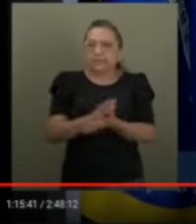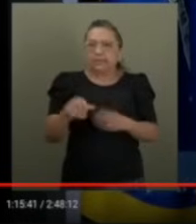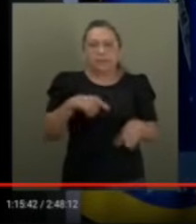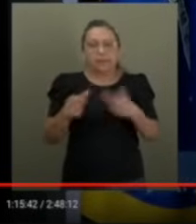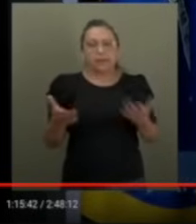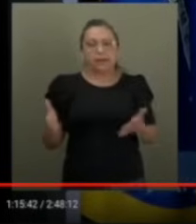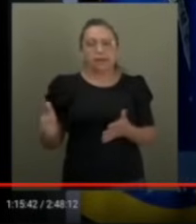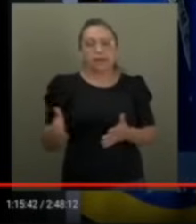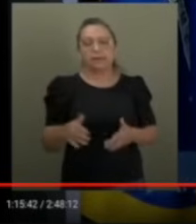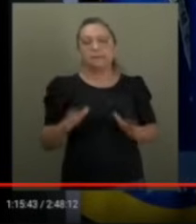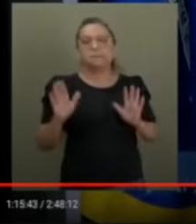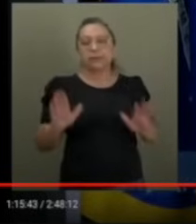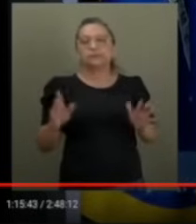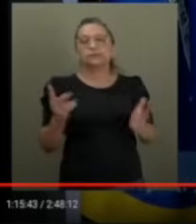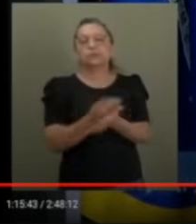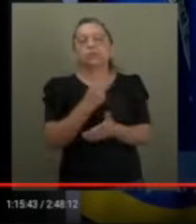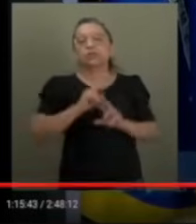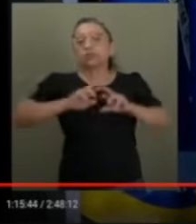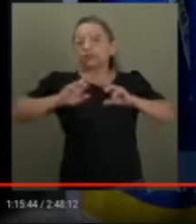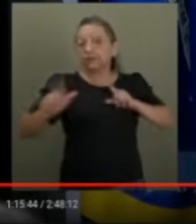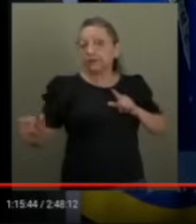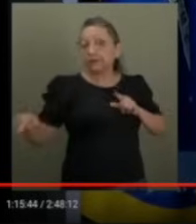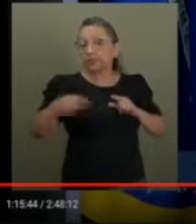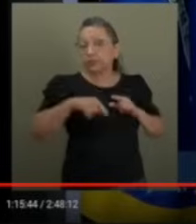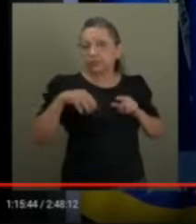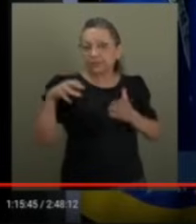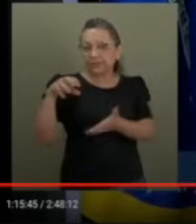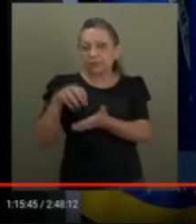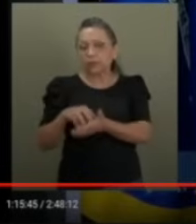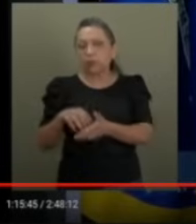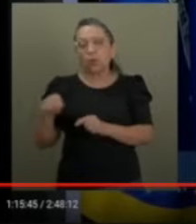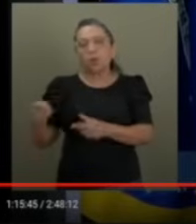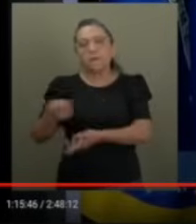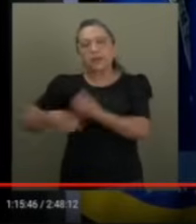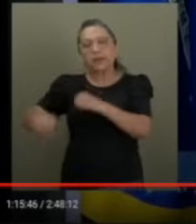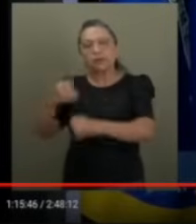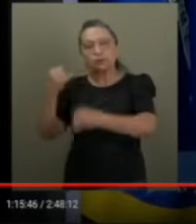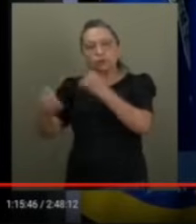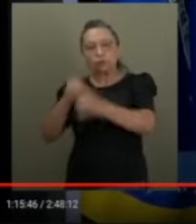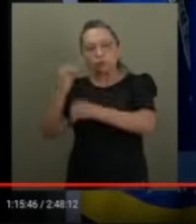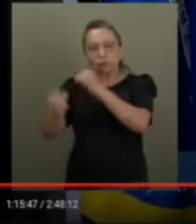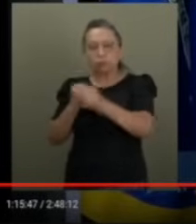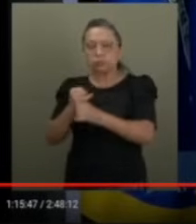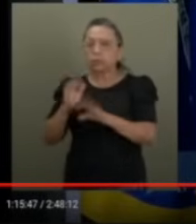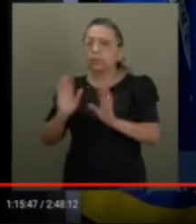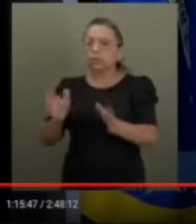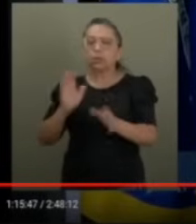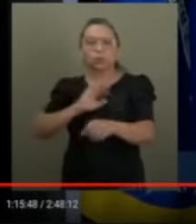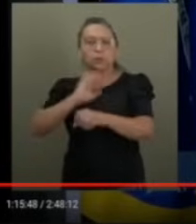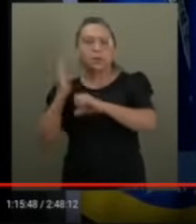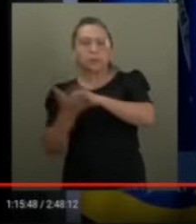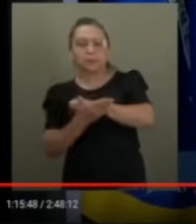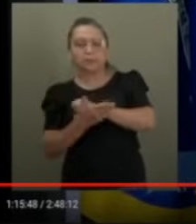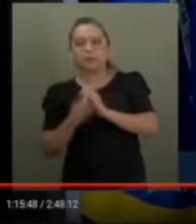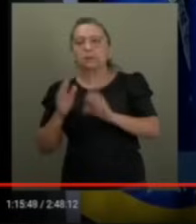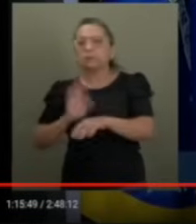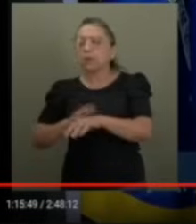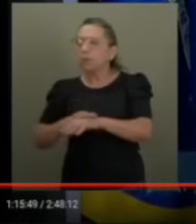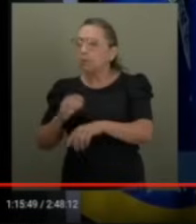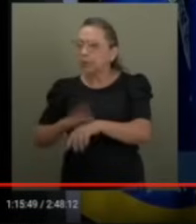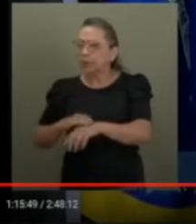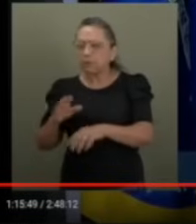acontece que Diferentemente desse setor o mercado dos Games vivenciou durante a pandemia um dos momentos